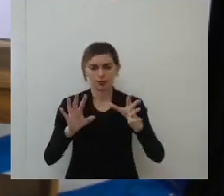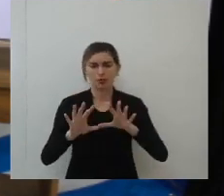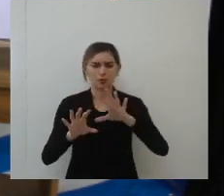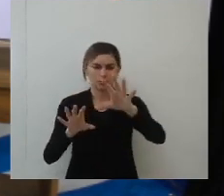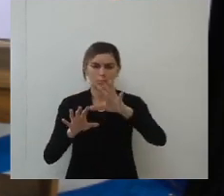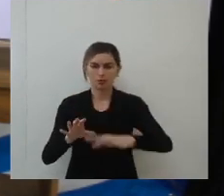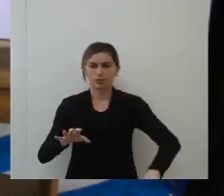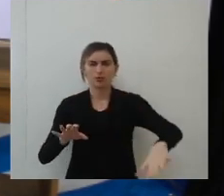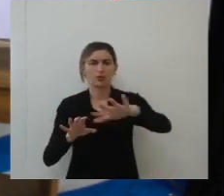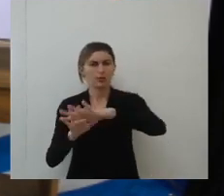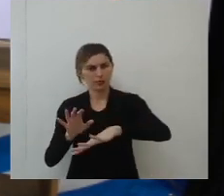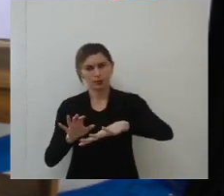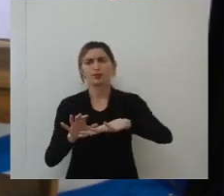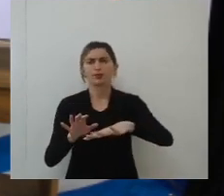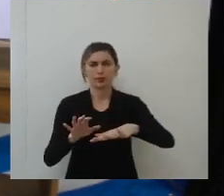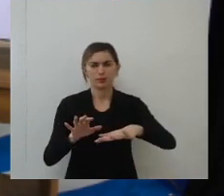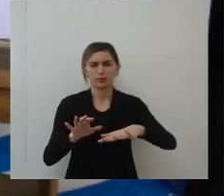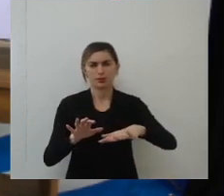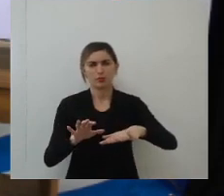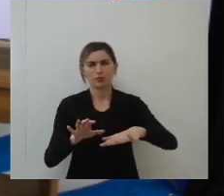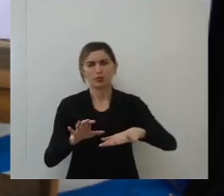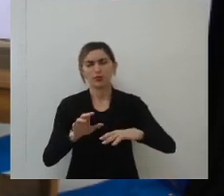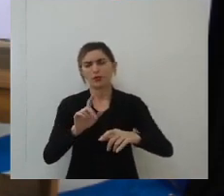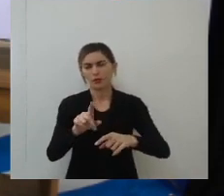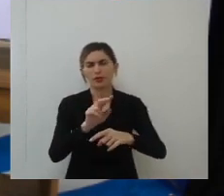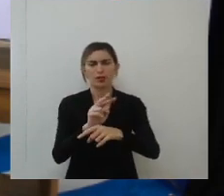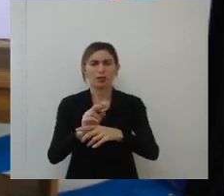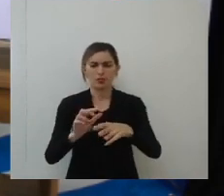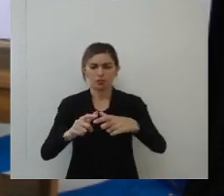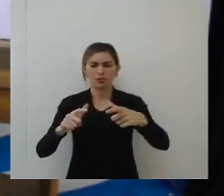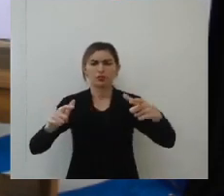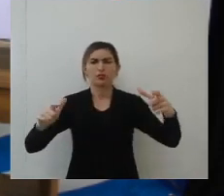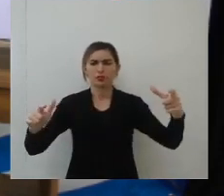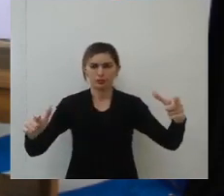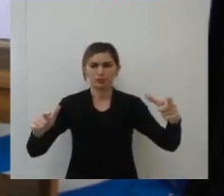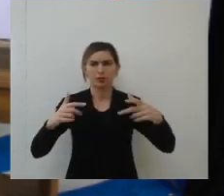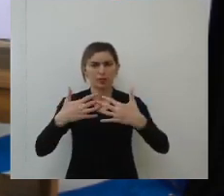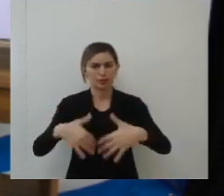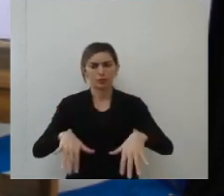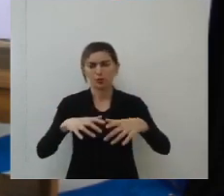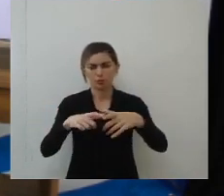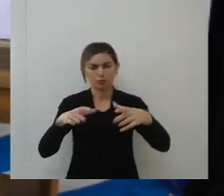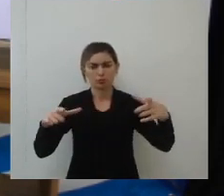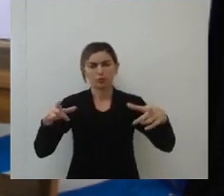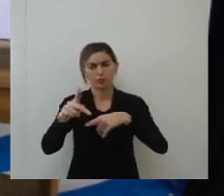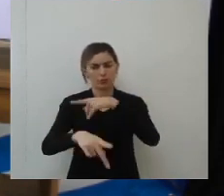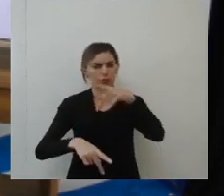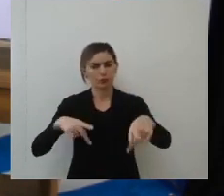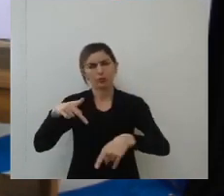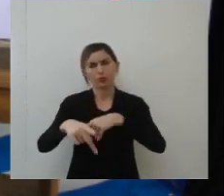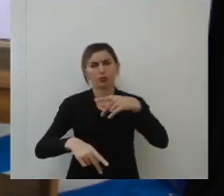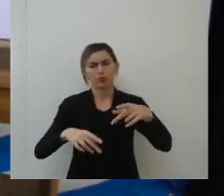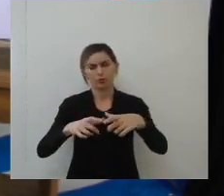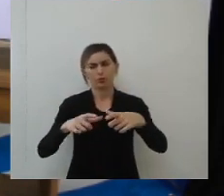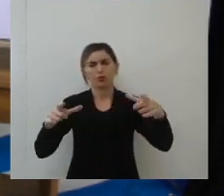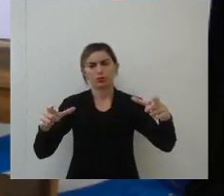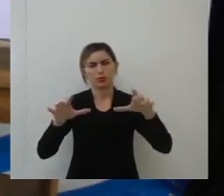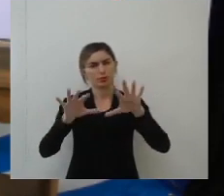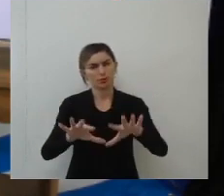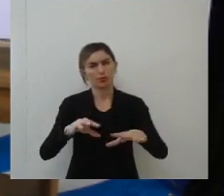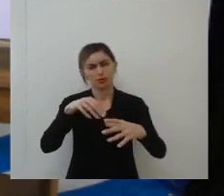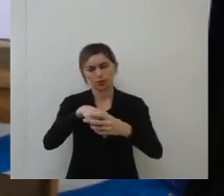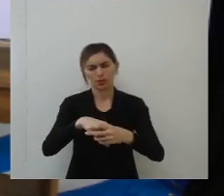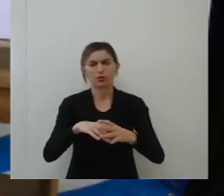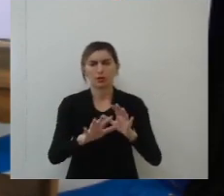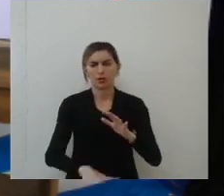desse território, né, ocioso para que o crescimento natural dessa população seja acomodado dentro